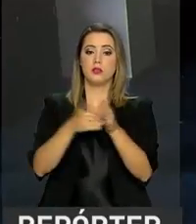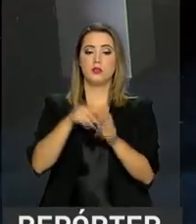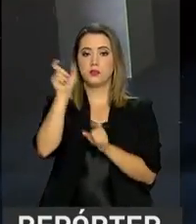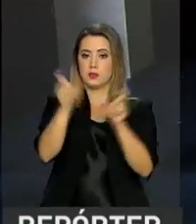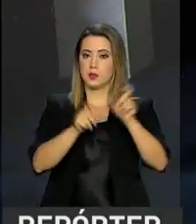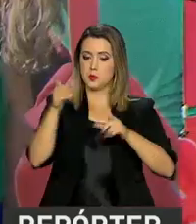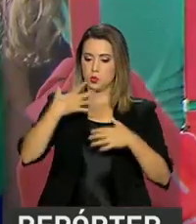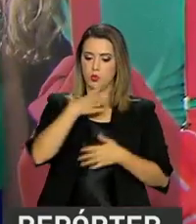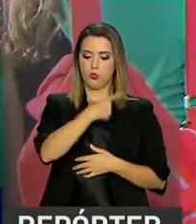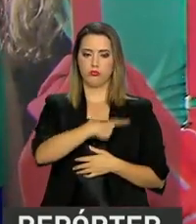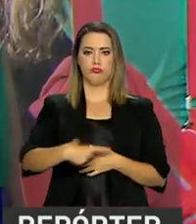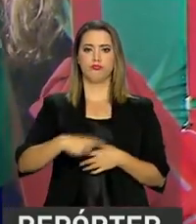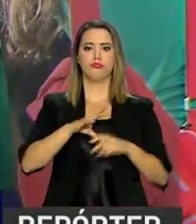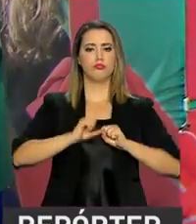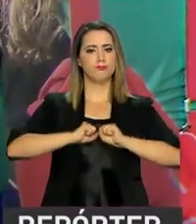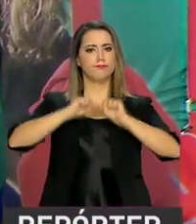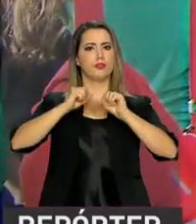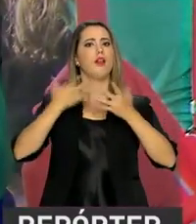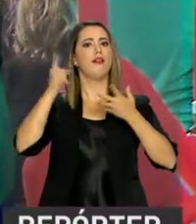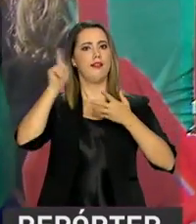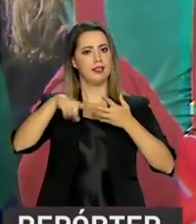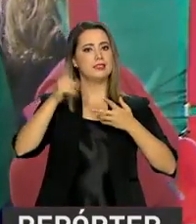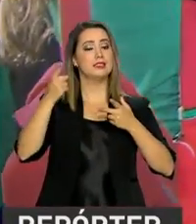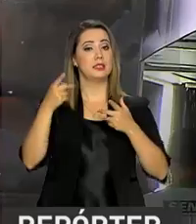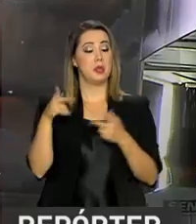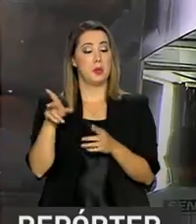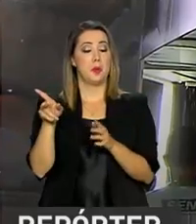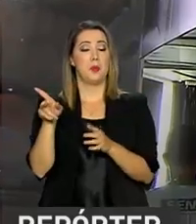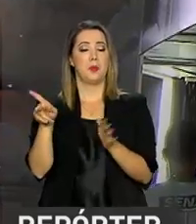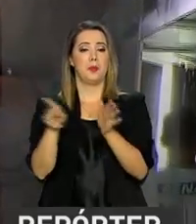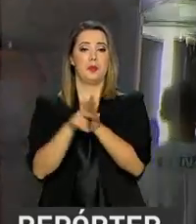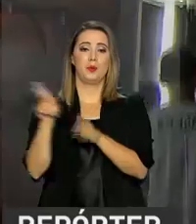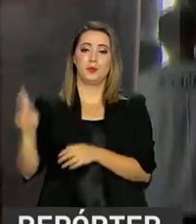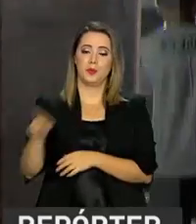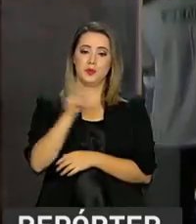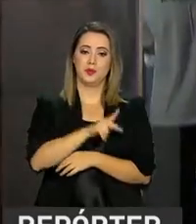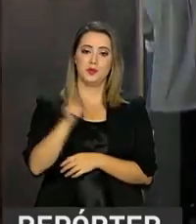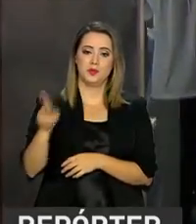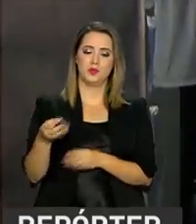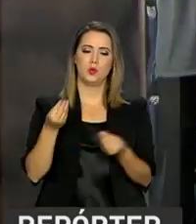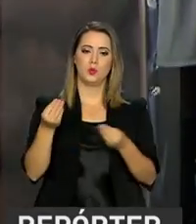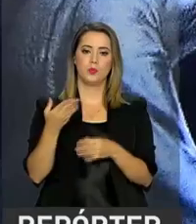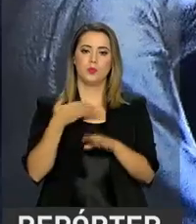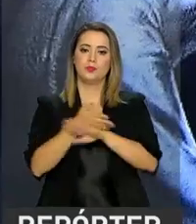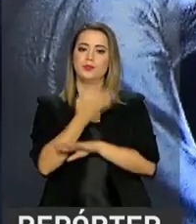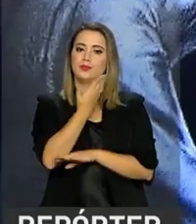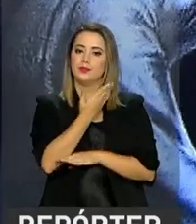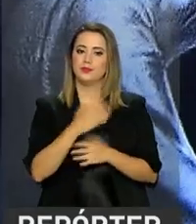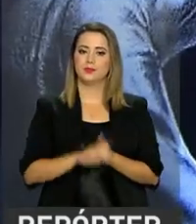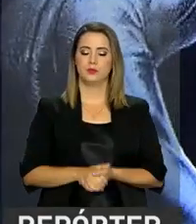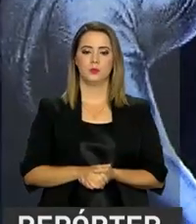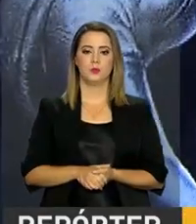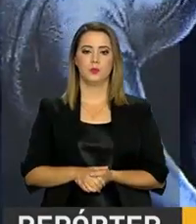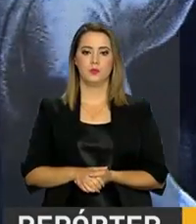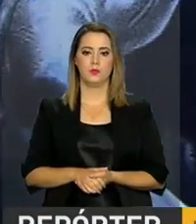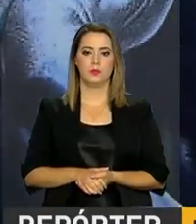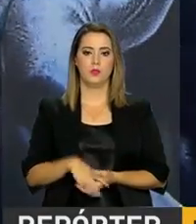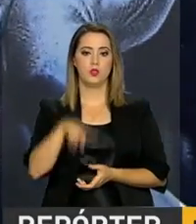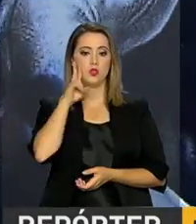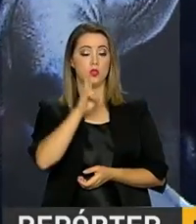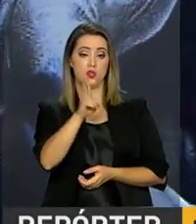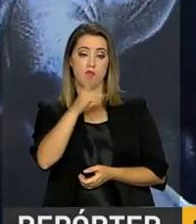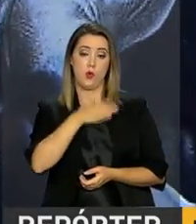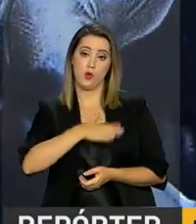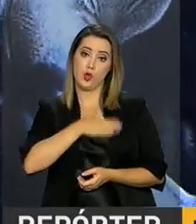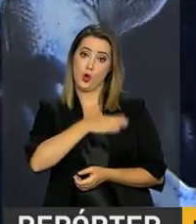personagens preferidos da garotada viraram professores. Que tal entrar na Maticaverna? É que a gente está vendo as coisas que a gente gosta